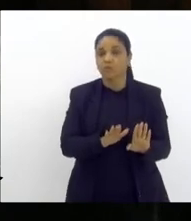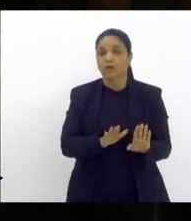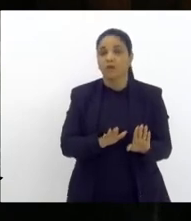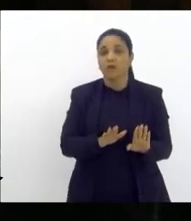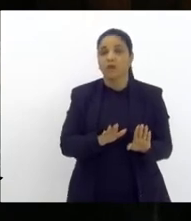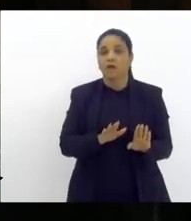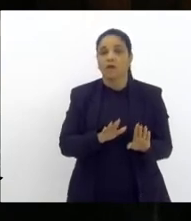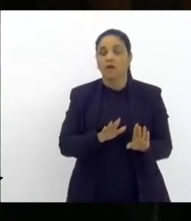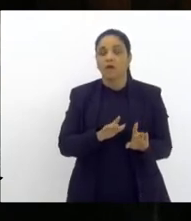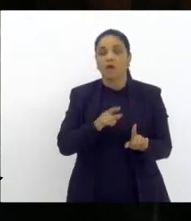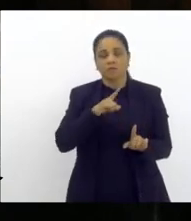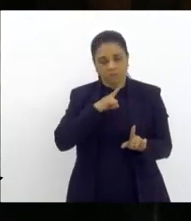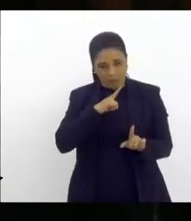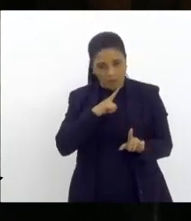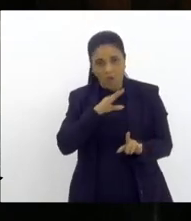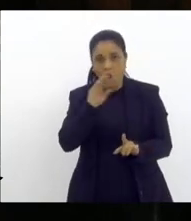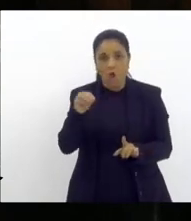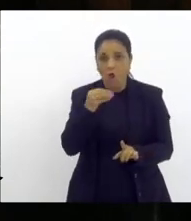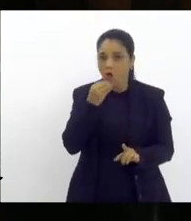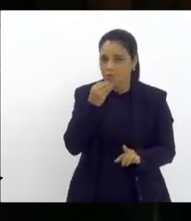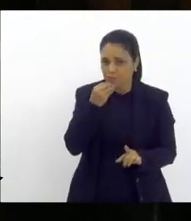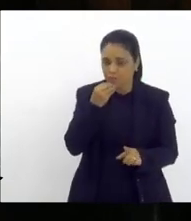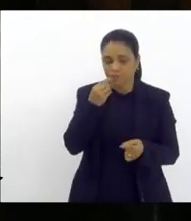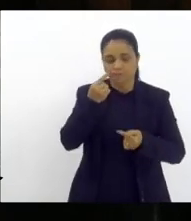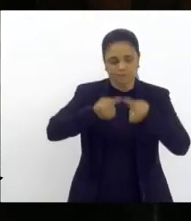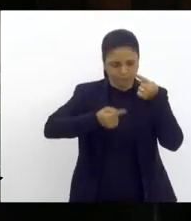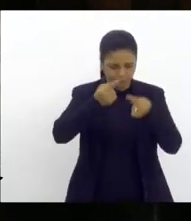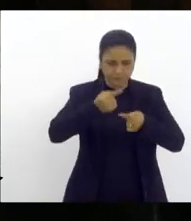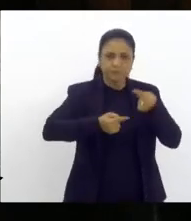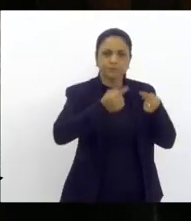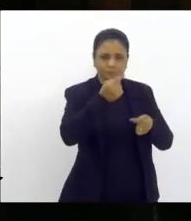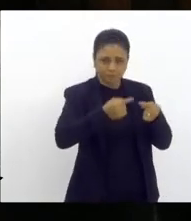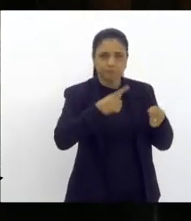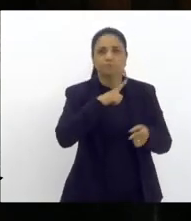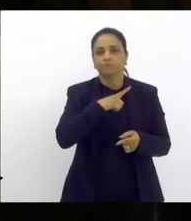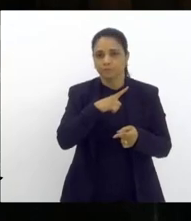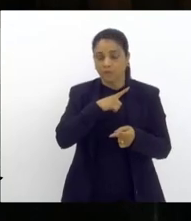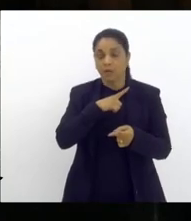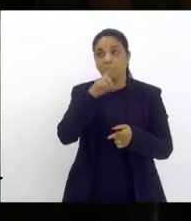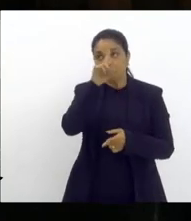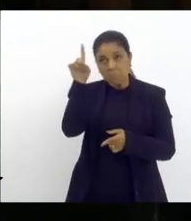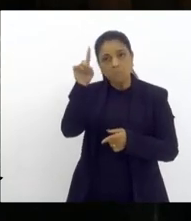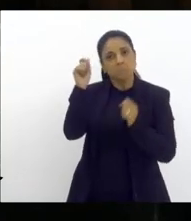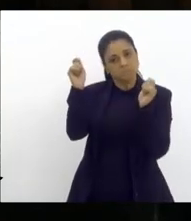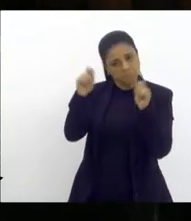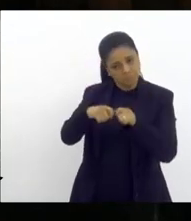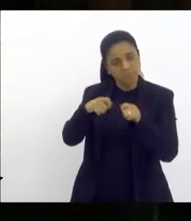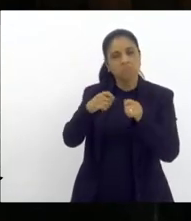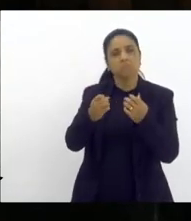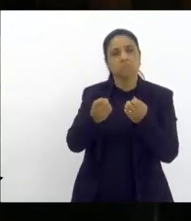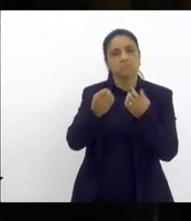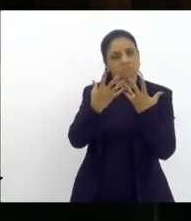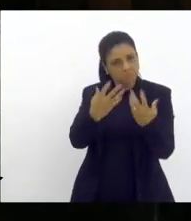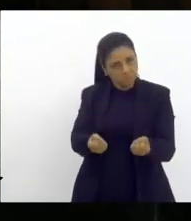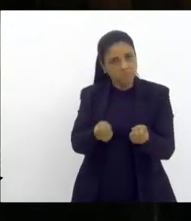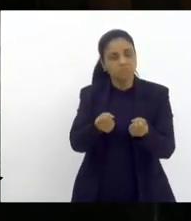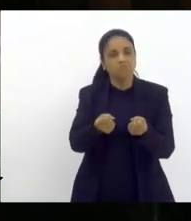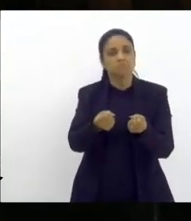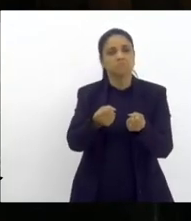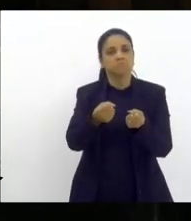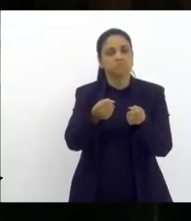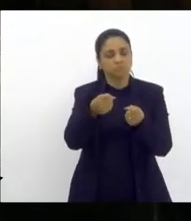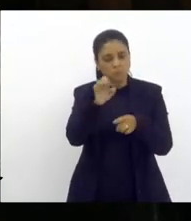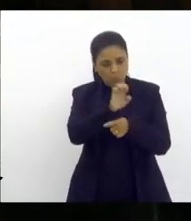obviamente nós temos duros embates e que Deus possa permitir que continuemos no estado